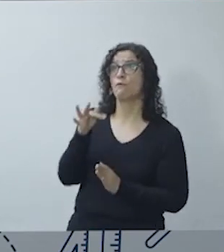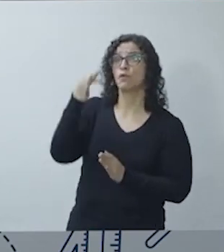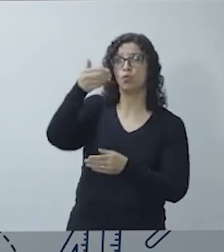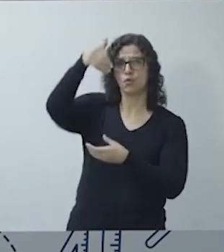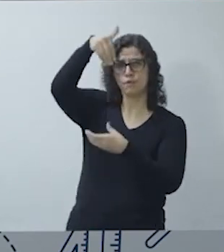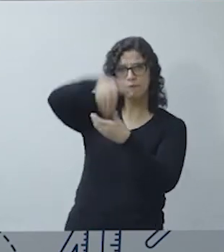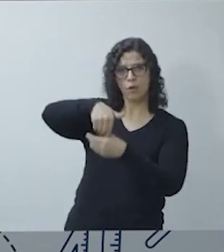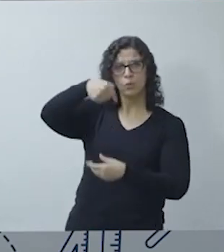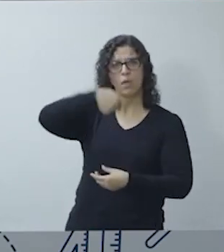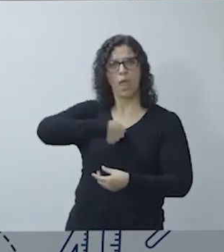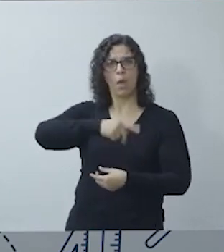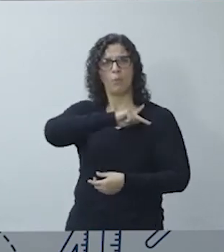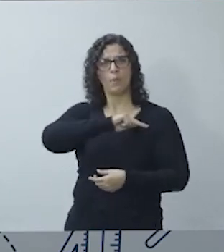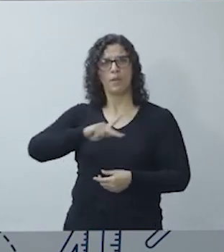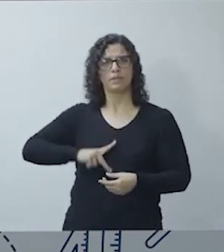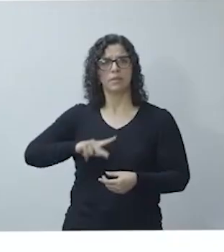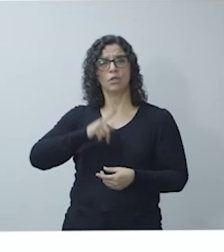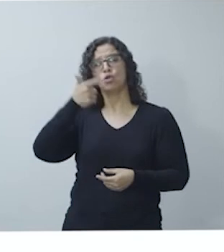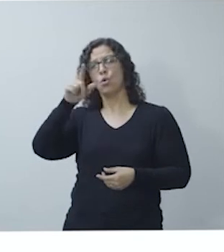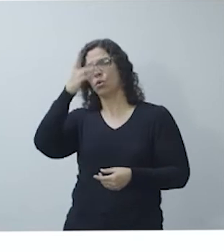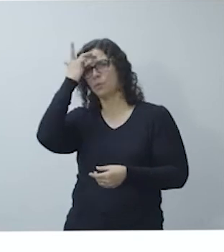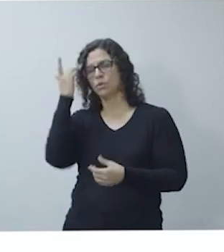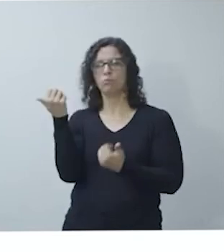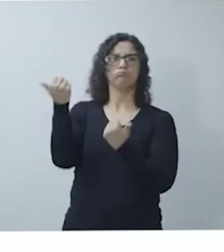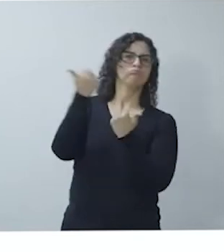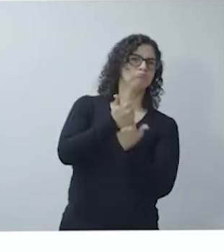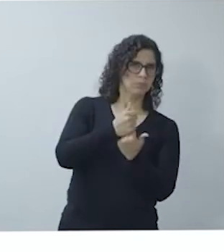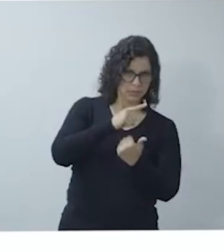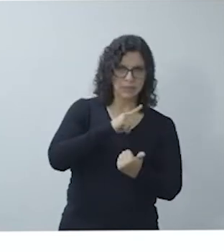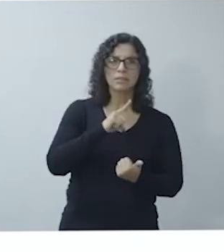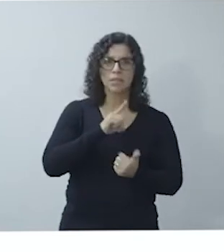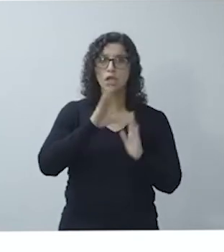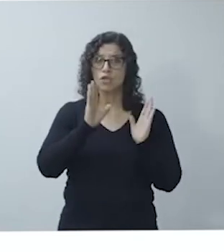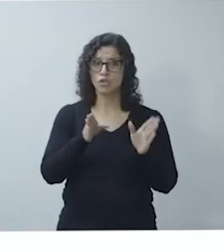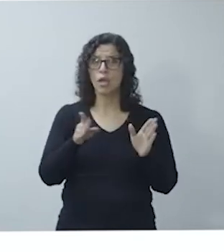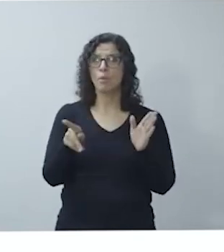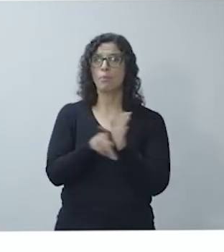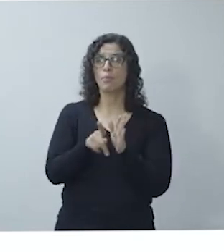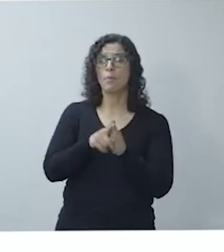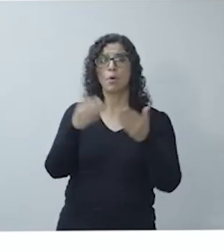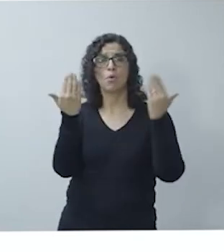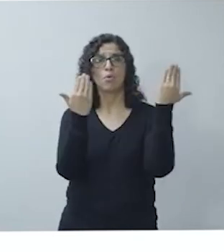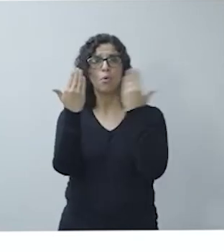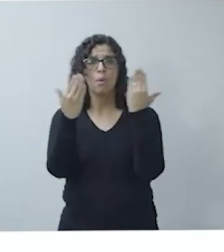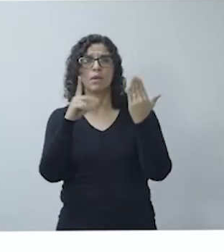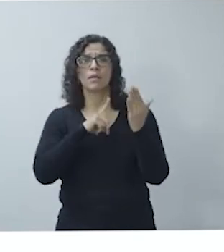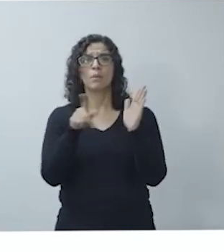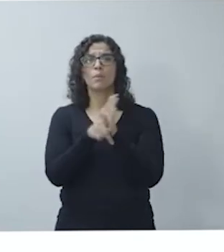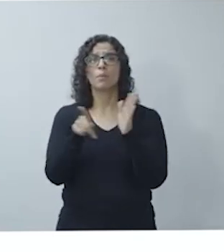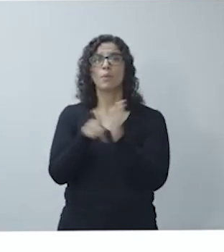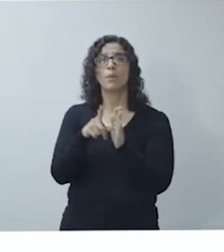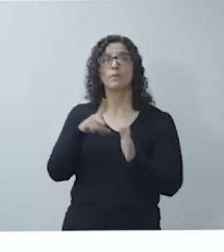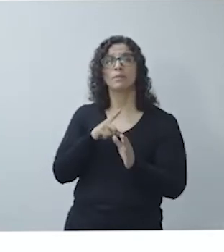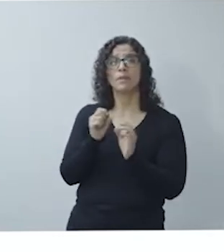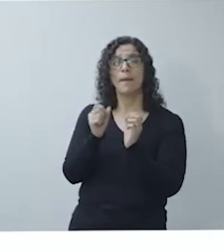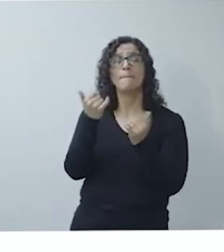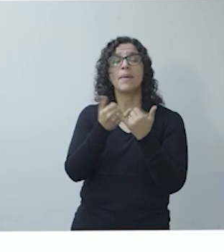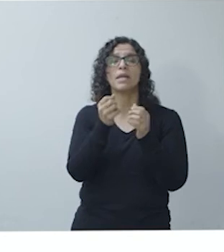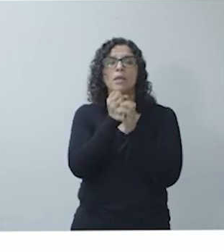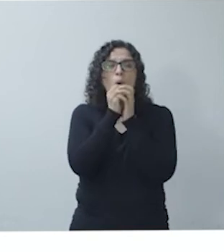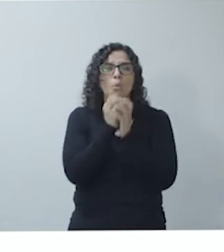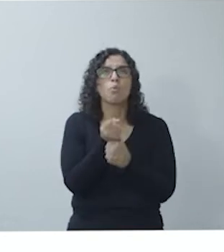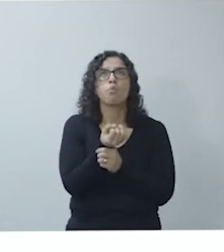o presidente seria outro. A sua ascensão só podia ser comparada à dos balões.